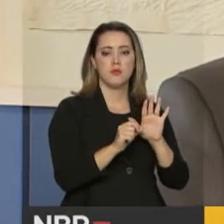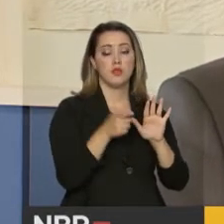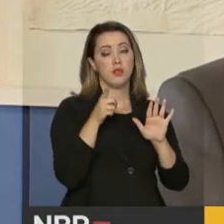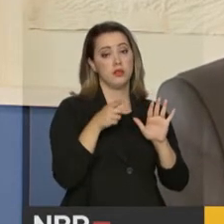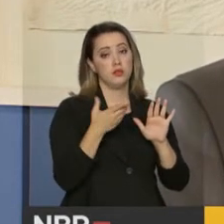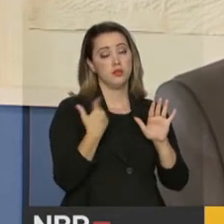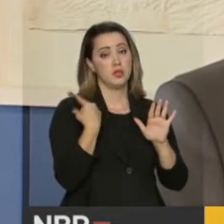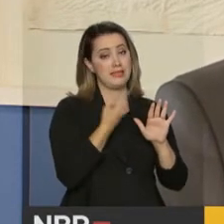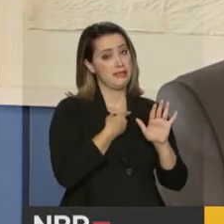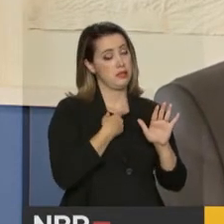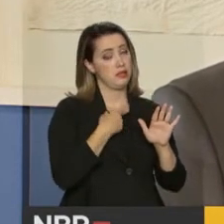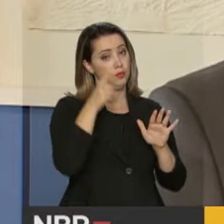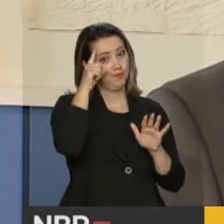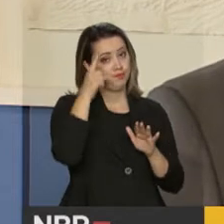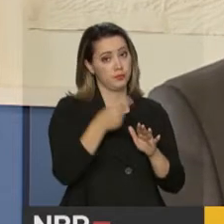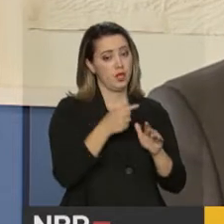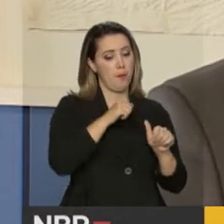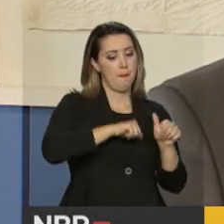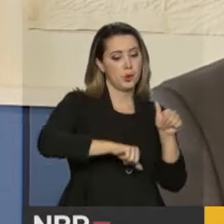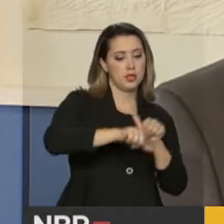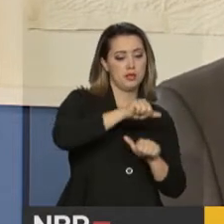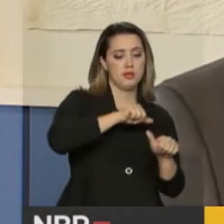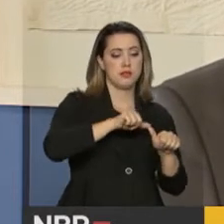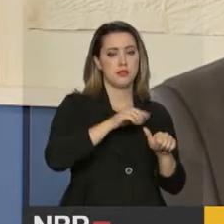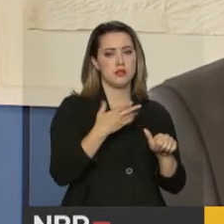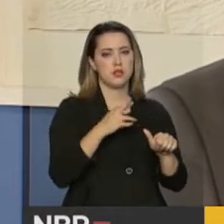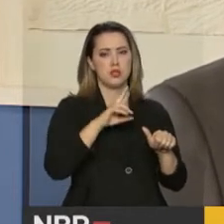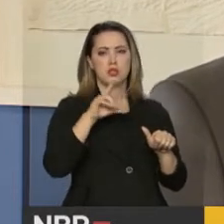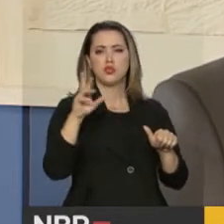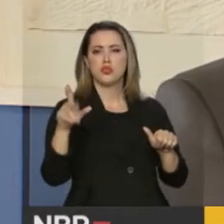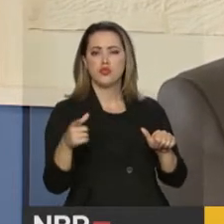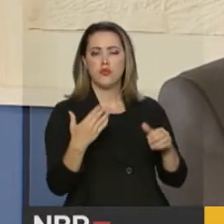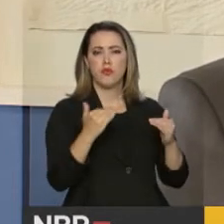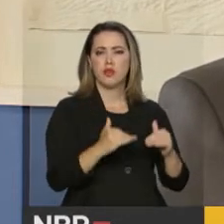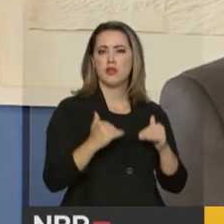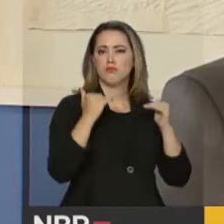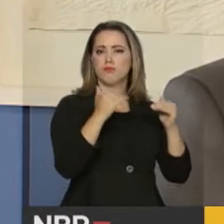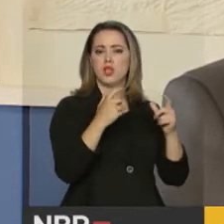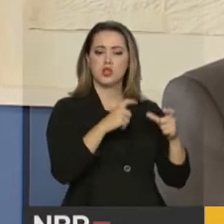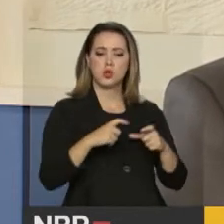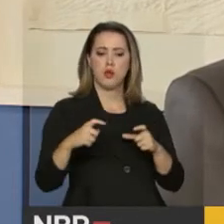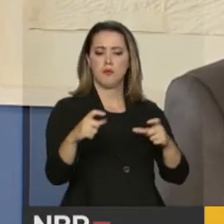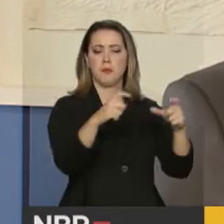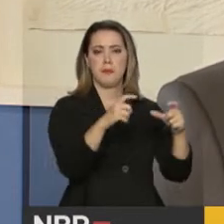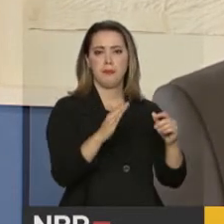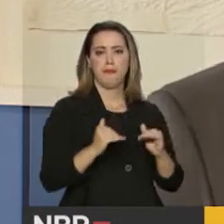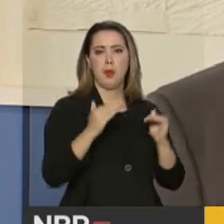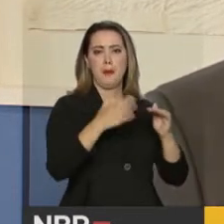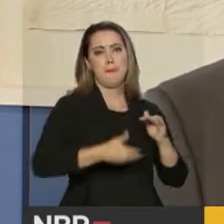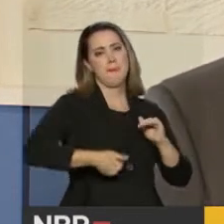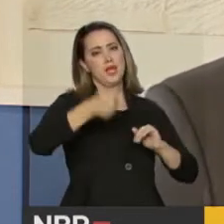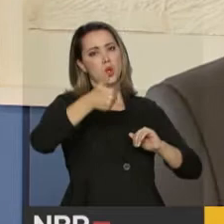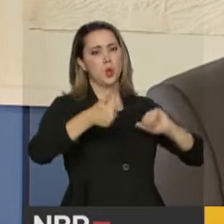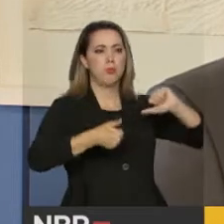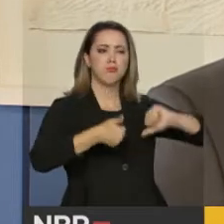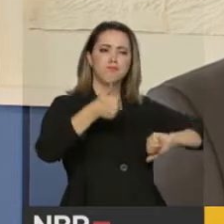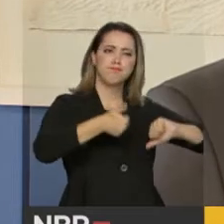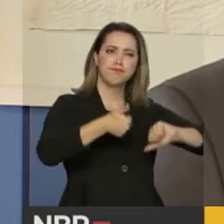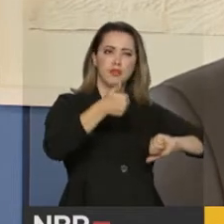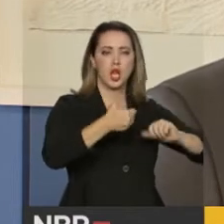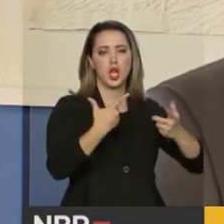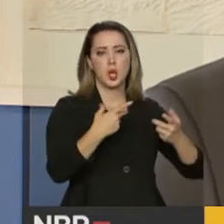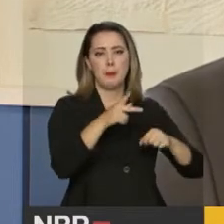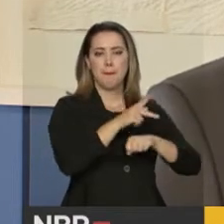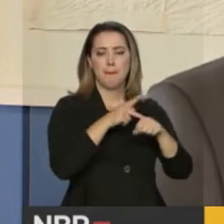que nos obrigam a alternar entre tipos de postos, postos com mais confortáveis, postos em